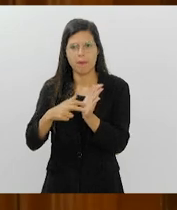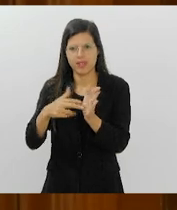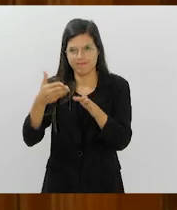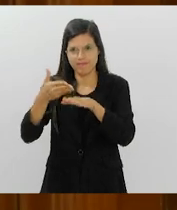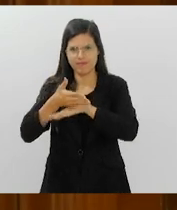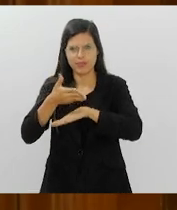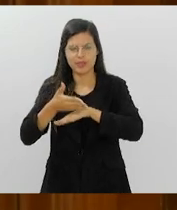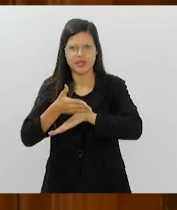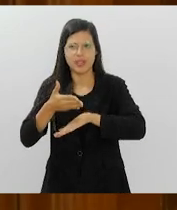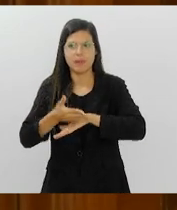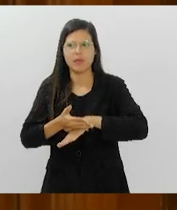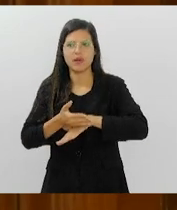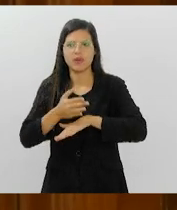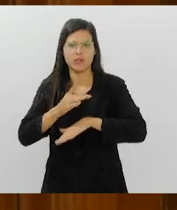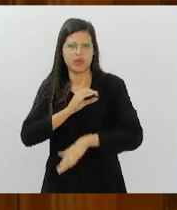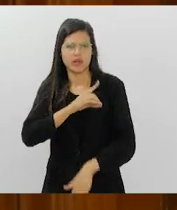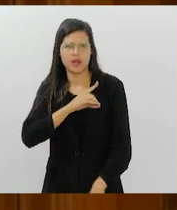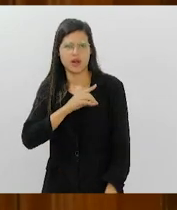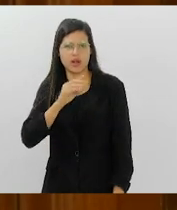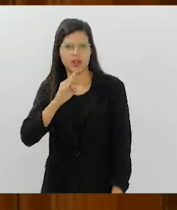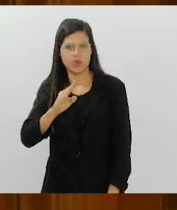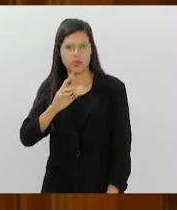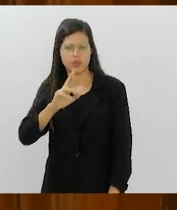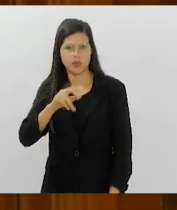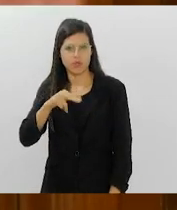colocado aqui pelo delegado Bruno.